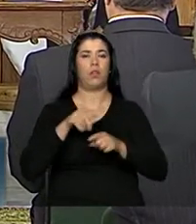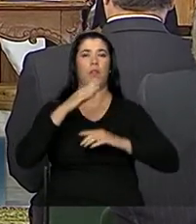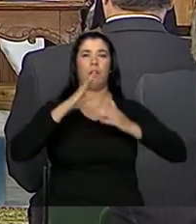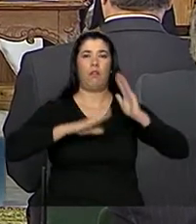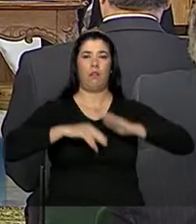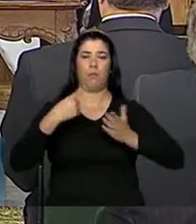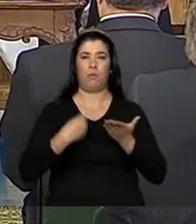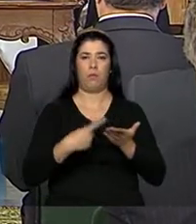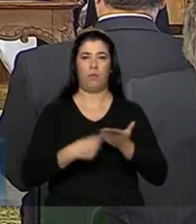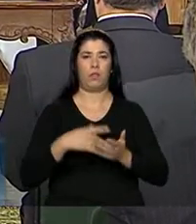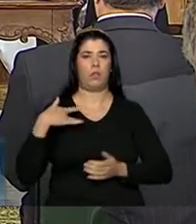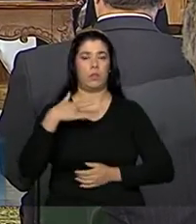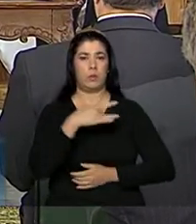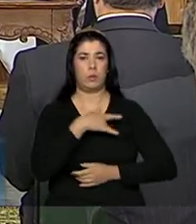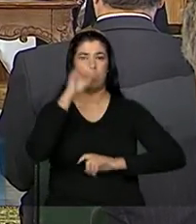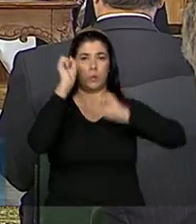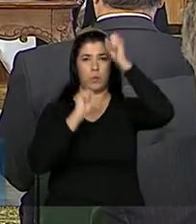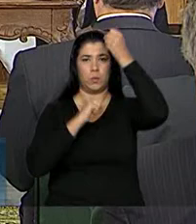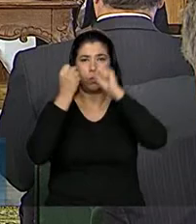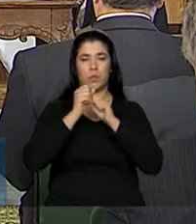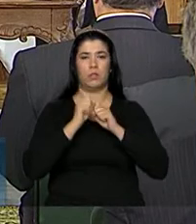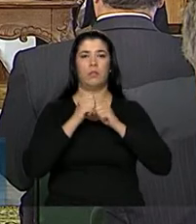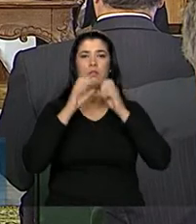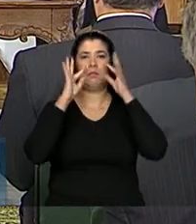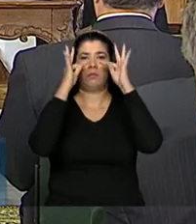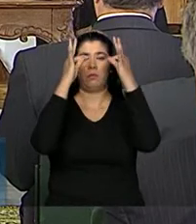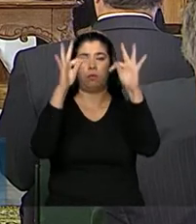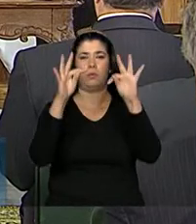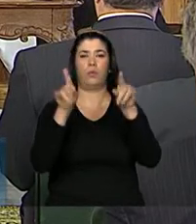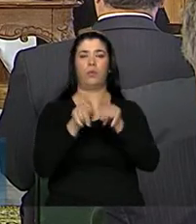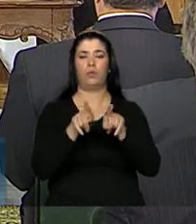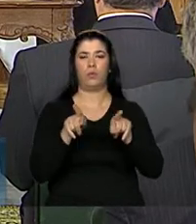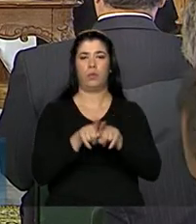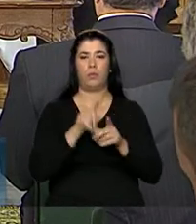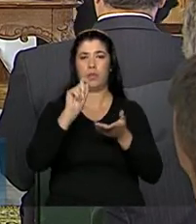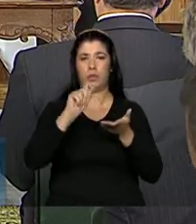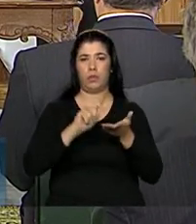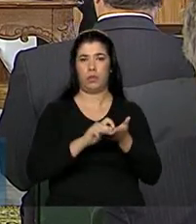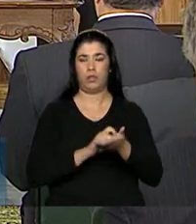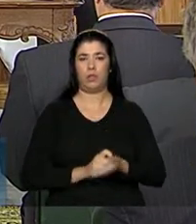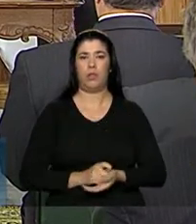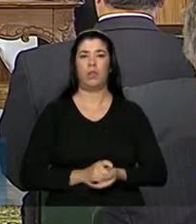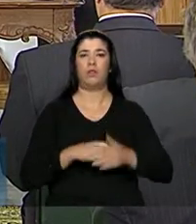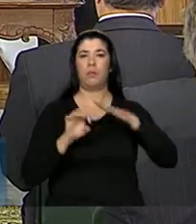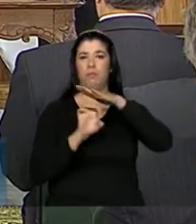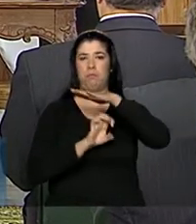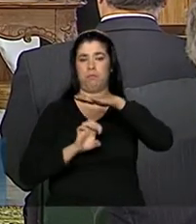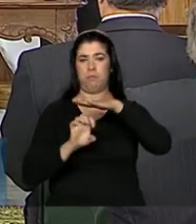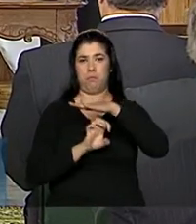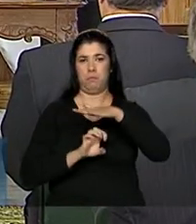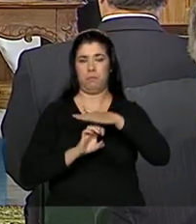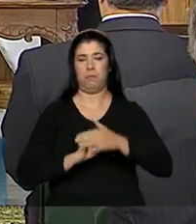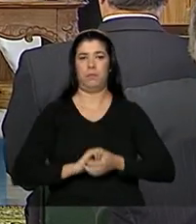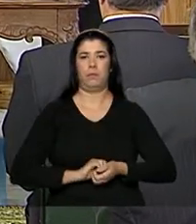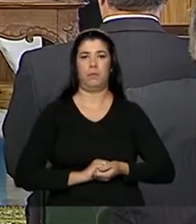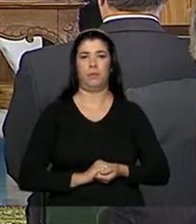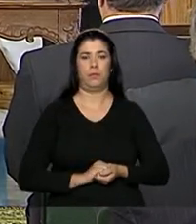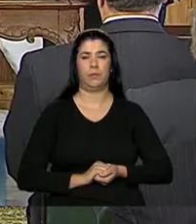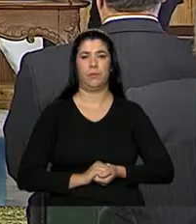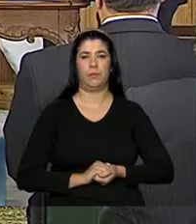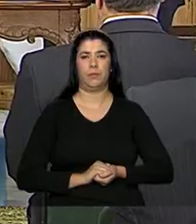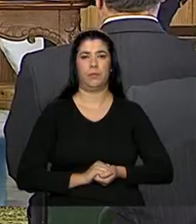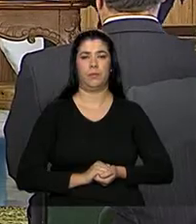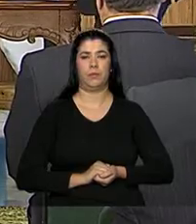de indústria, ciência e tecnologia, também de micro e pequenas empresas.